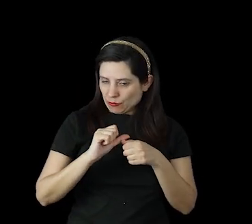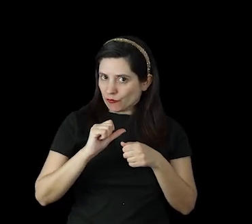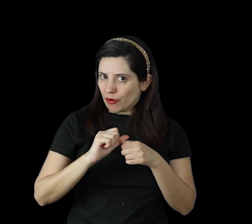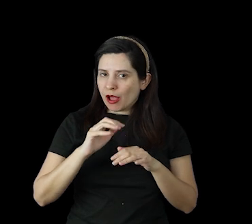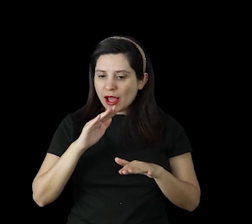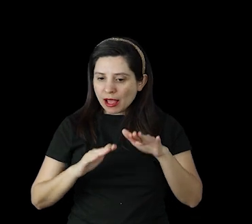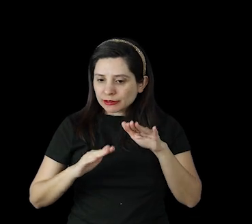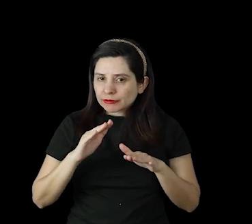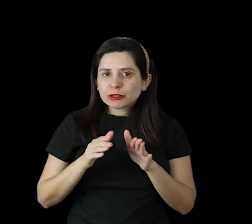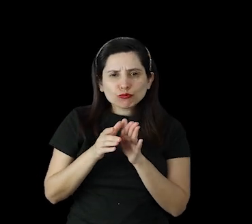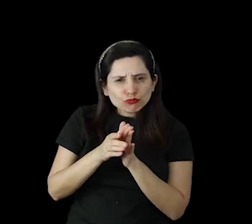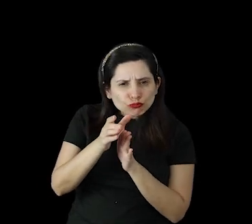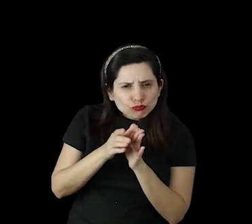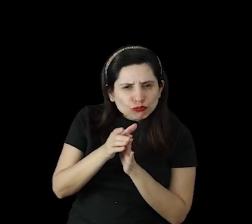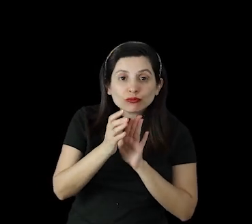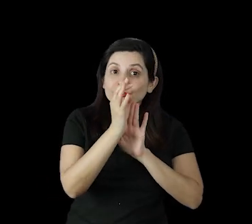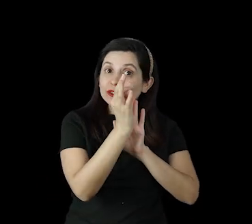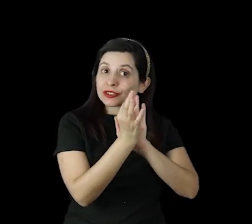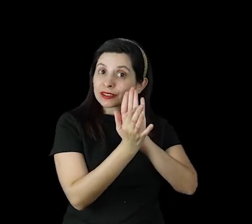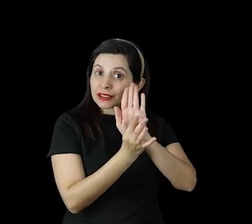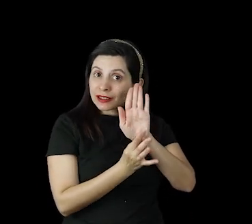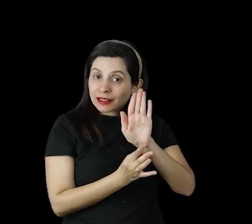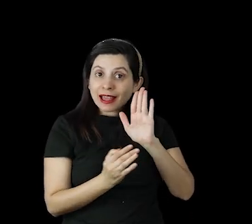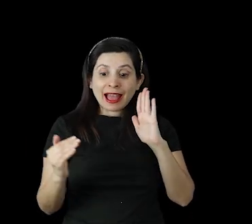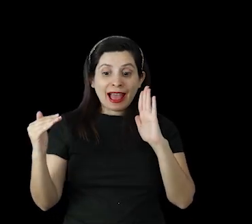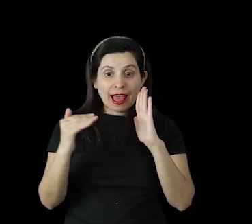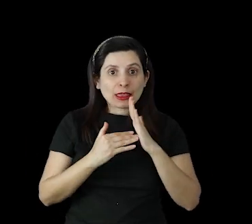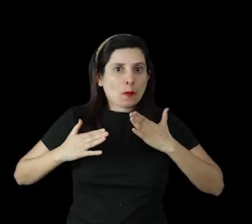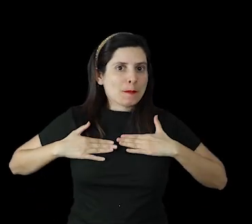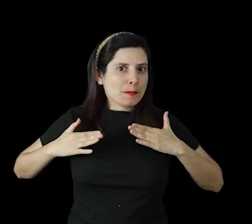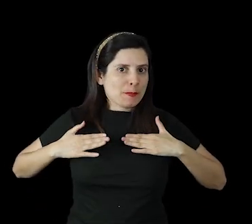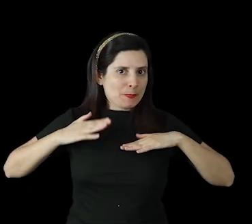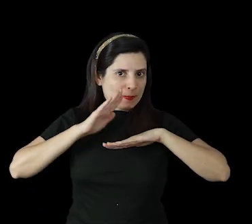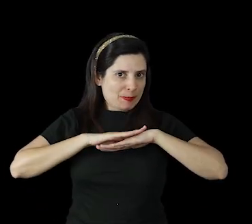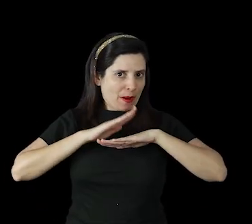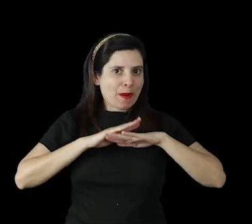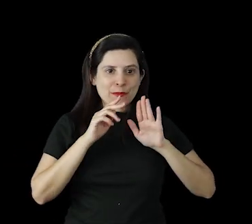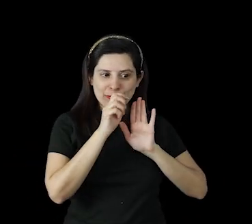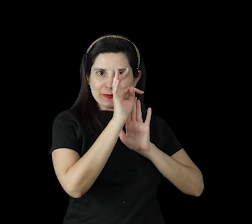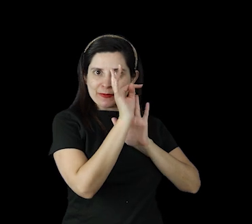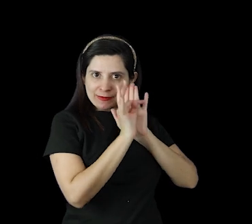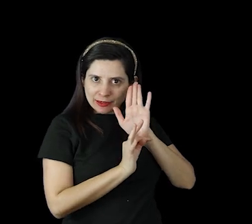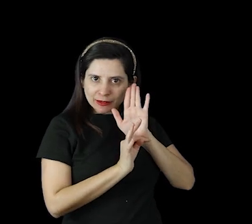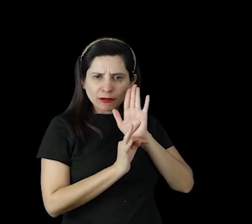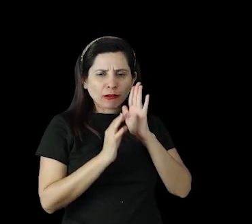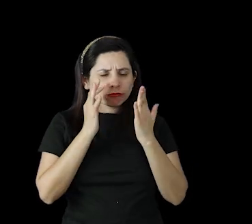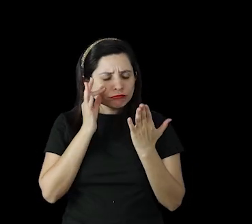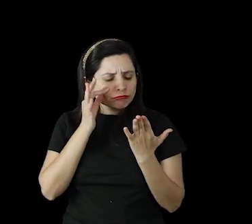às vezes de consultoria, de roteiros, e até nos meus roteiros mesmo, eu sempre presto